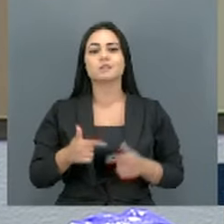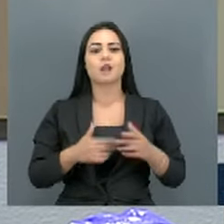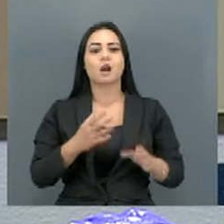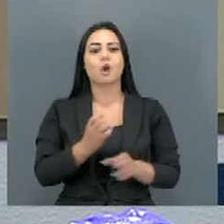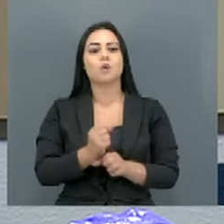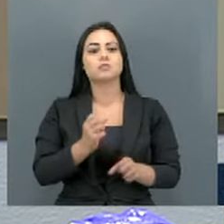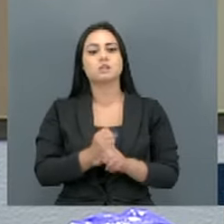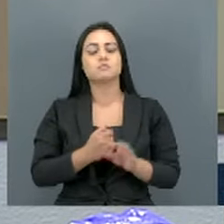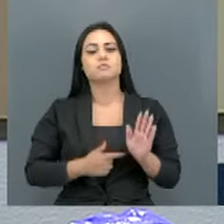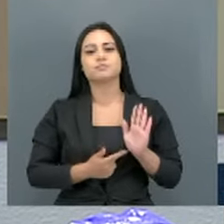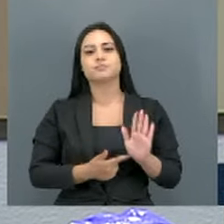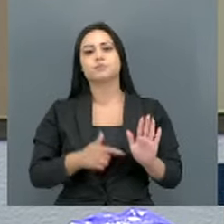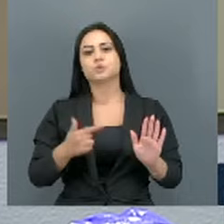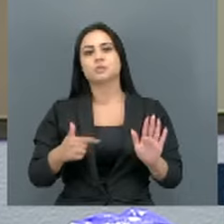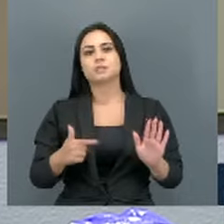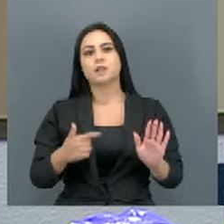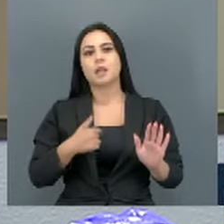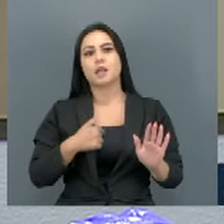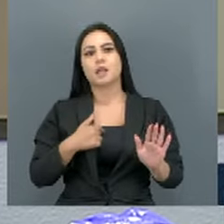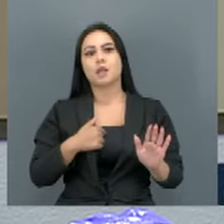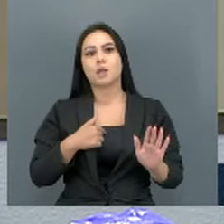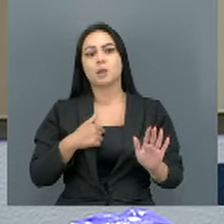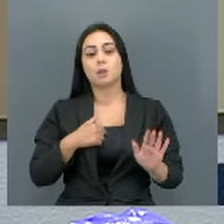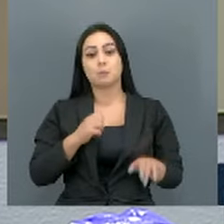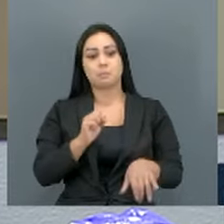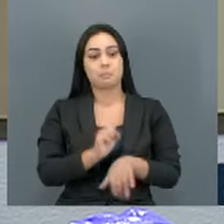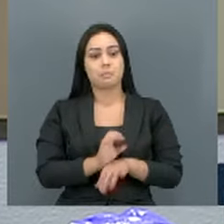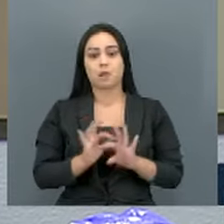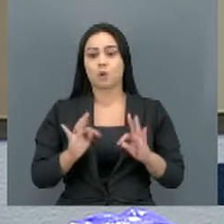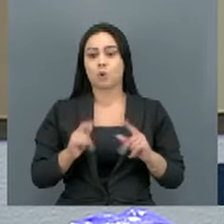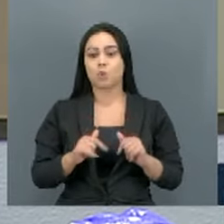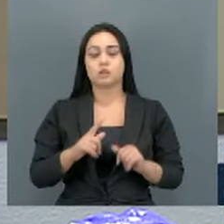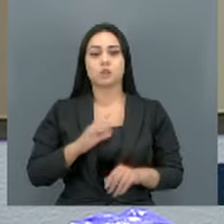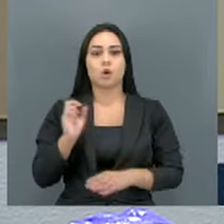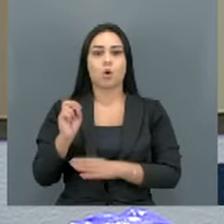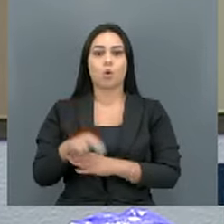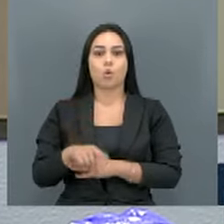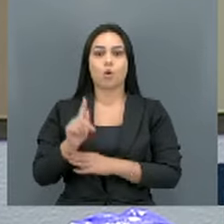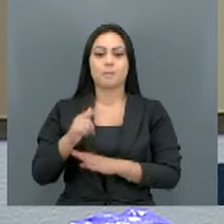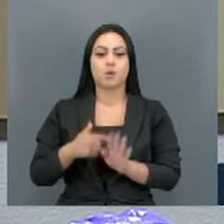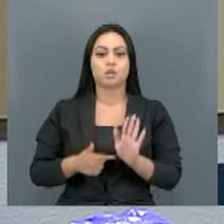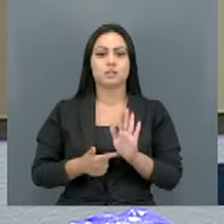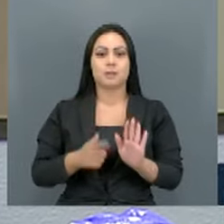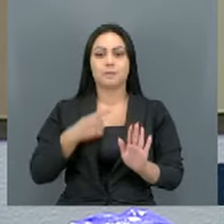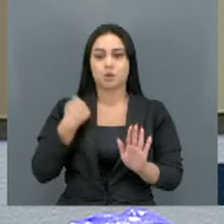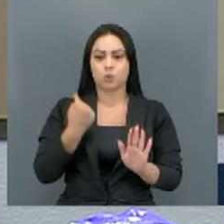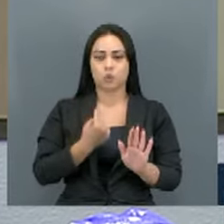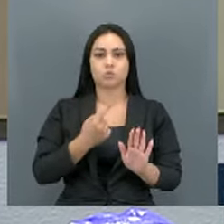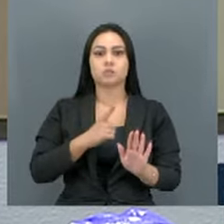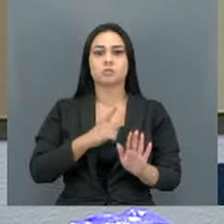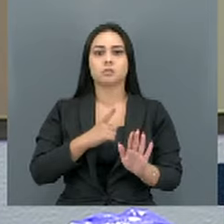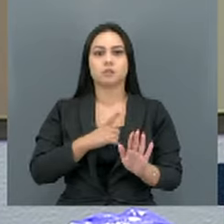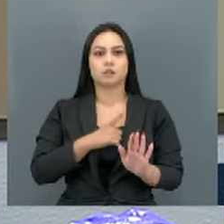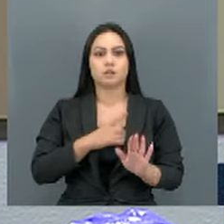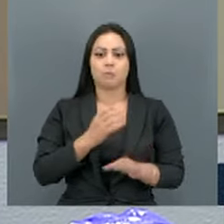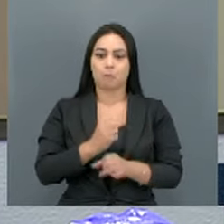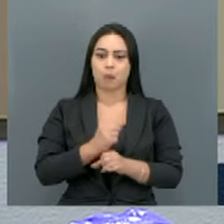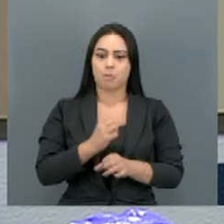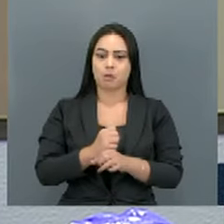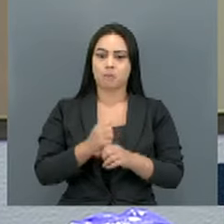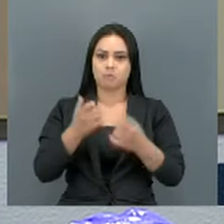aí. Eu falei, sempre que eu falo, todas as ONG têm que mostrar para nós com a prestação de